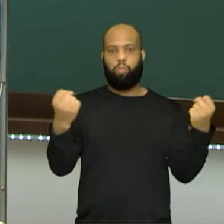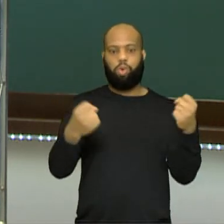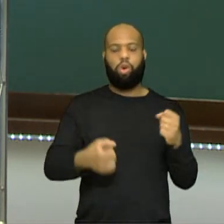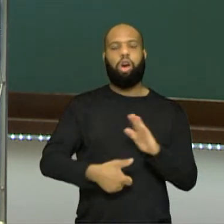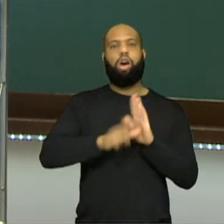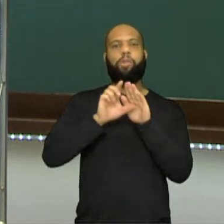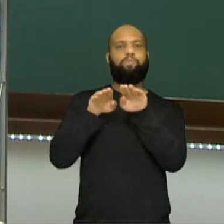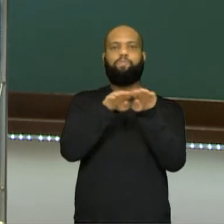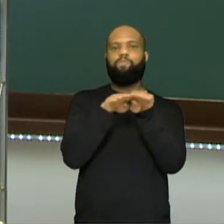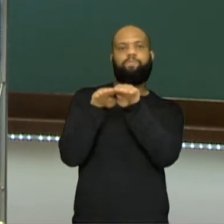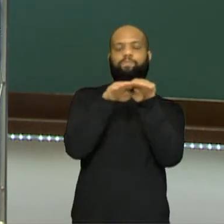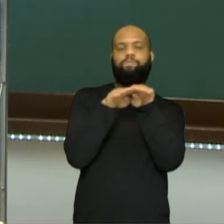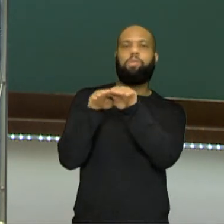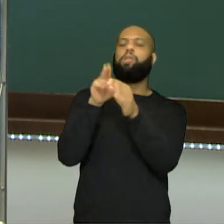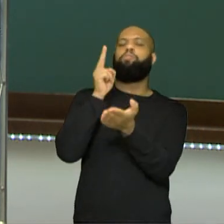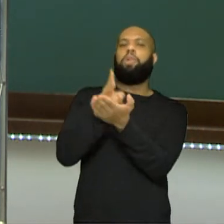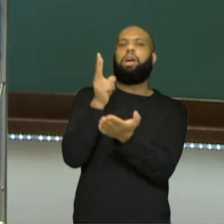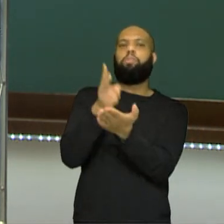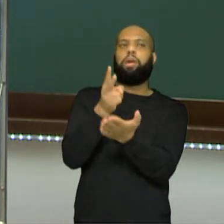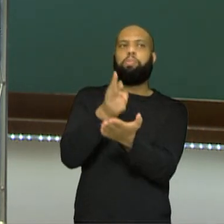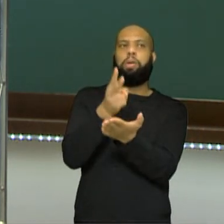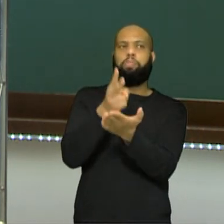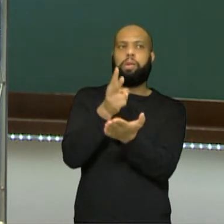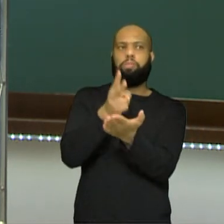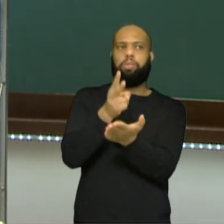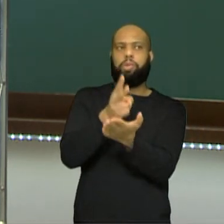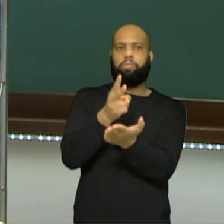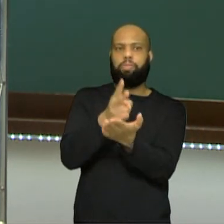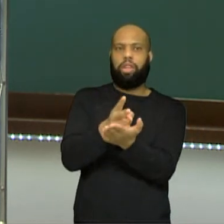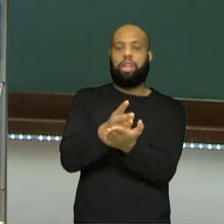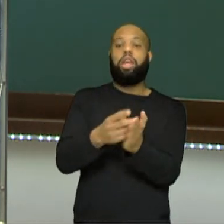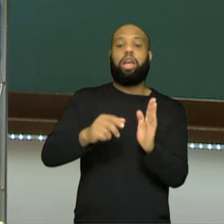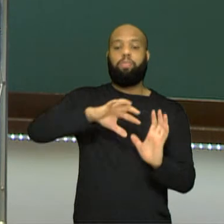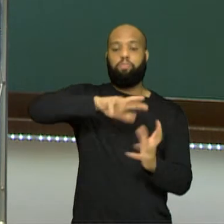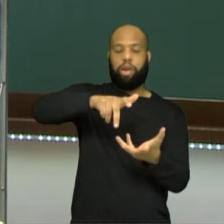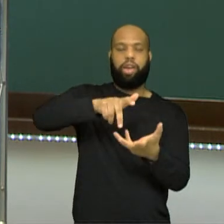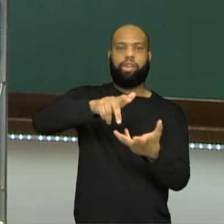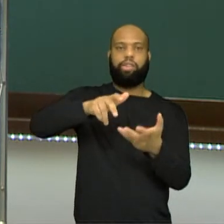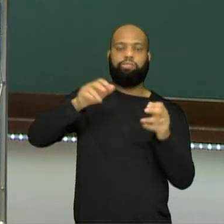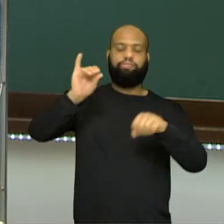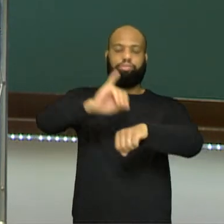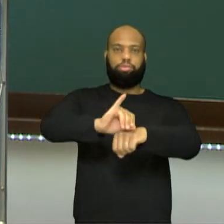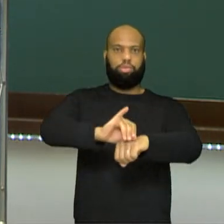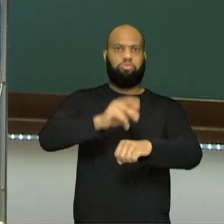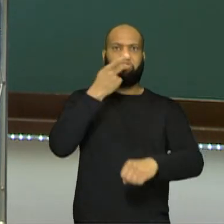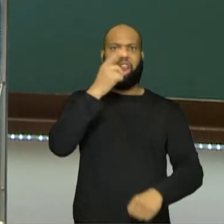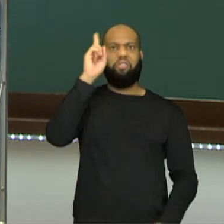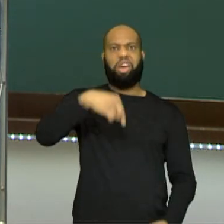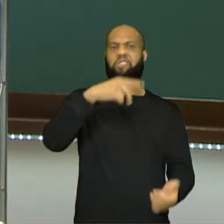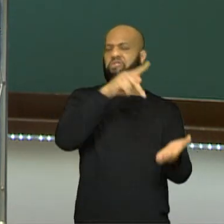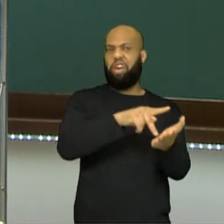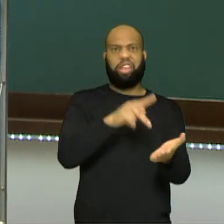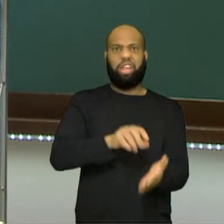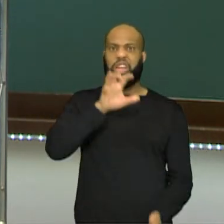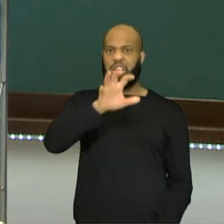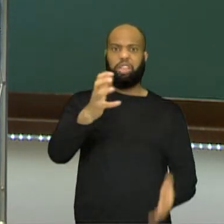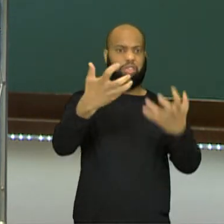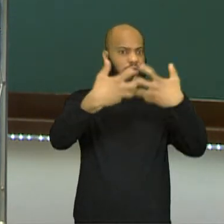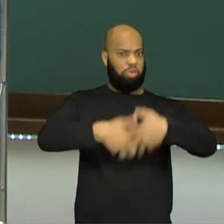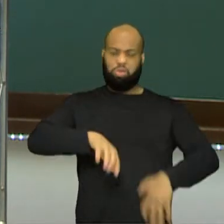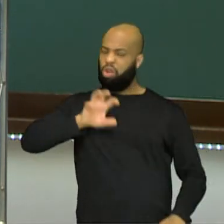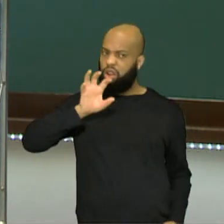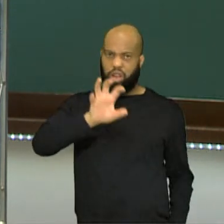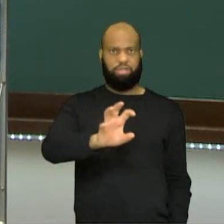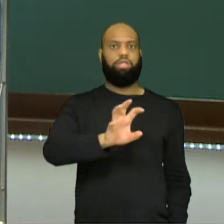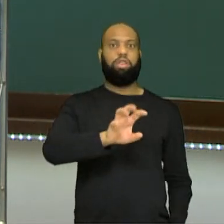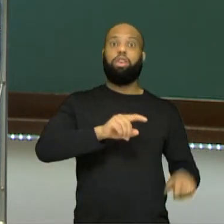dito anteriormente, com o paradigma geocêntrico, ou seja, com aquela verdade que estava ali, que funcionava até aquele momento,